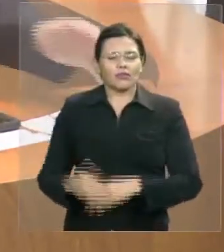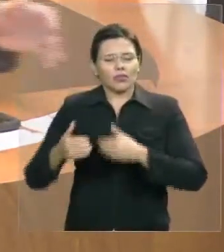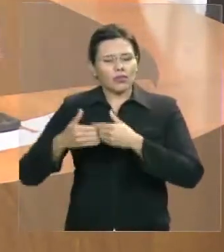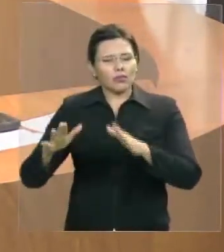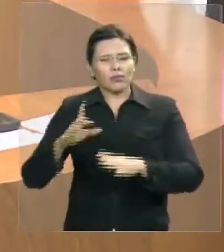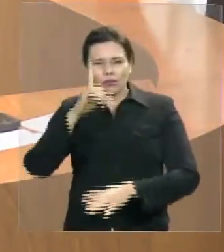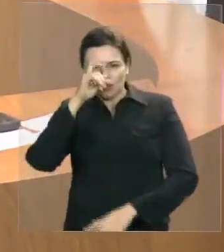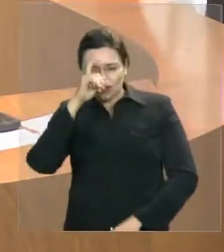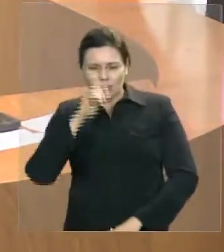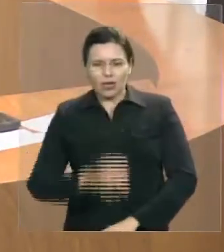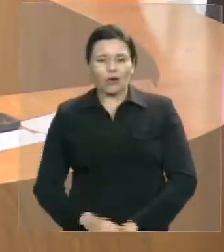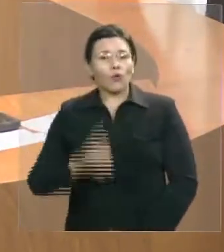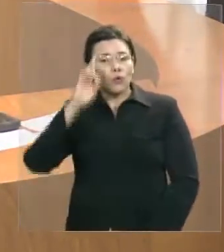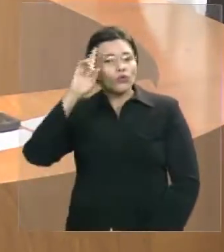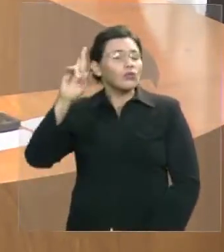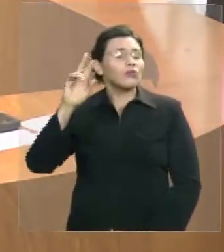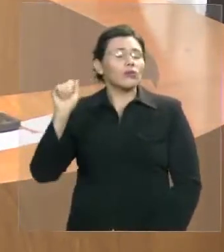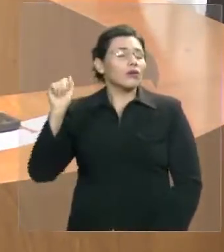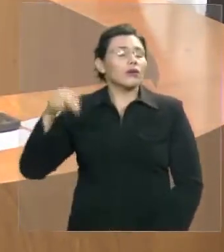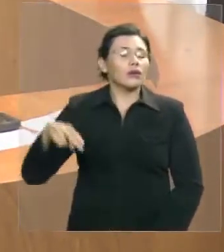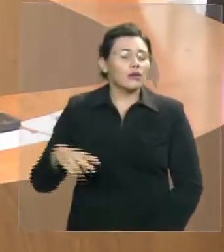Quem é o diretor do Hospital Regional de Pinheiro?